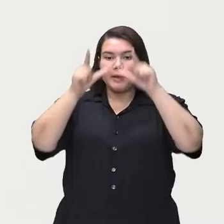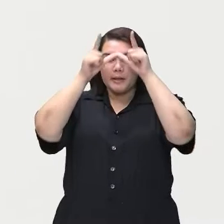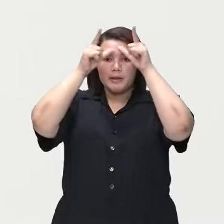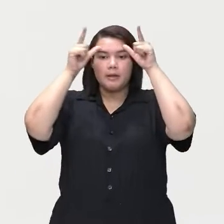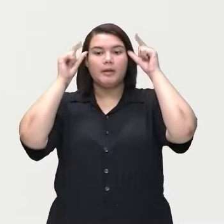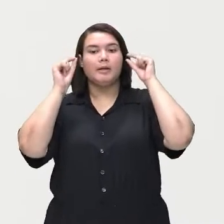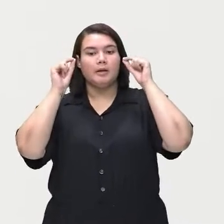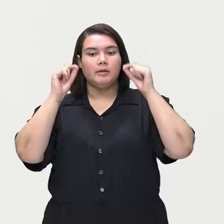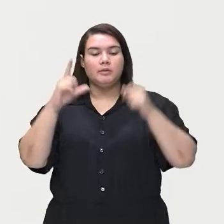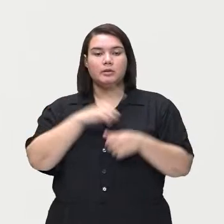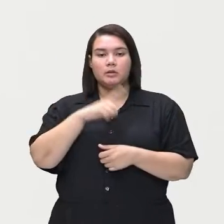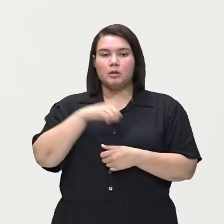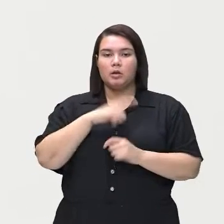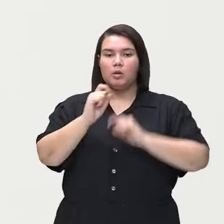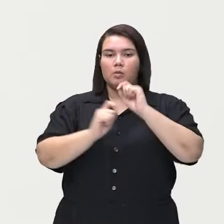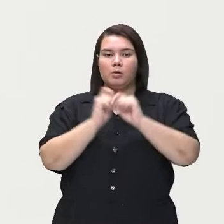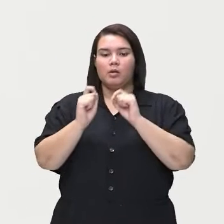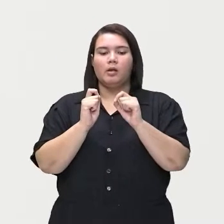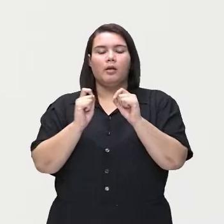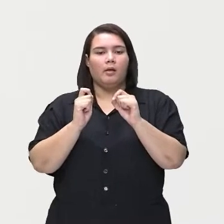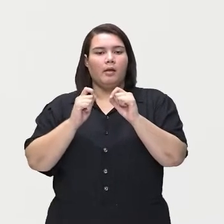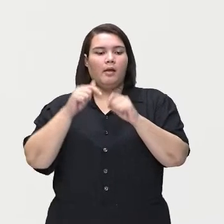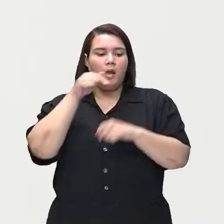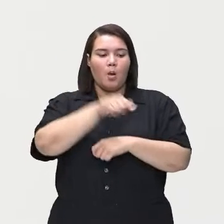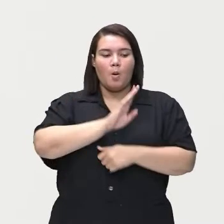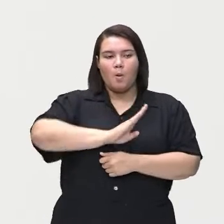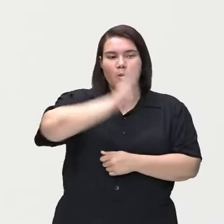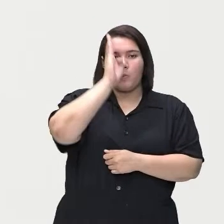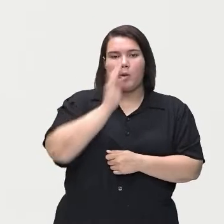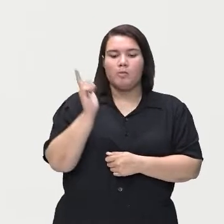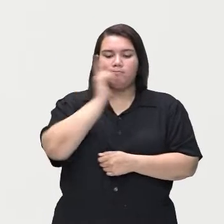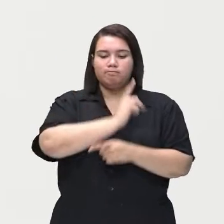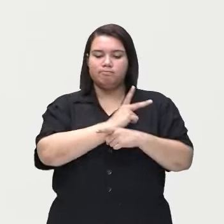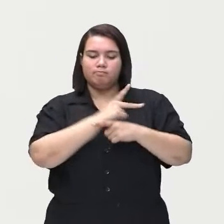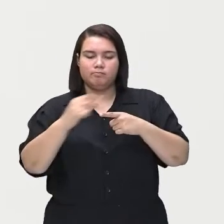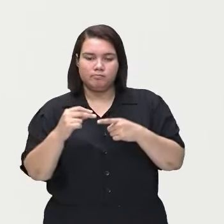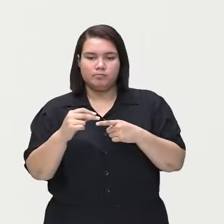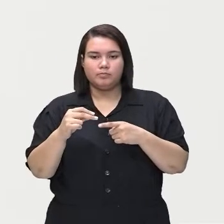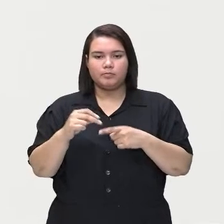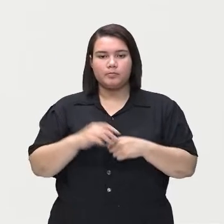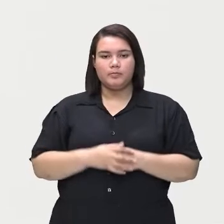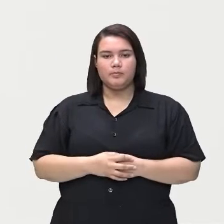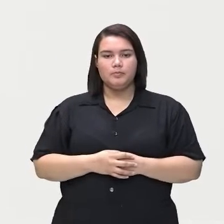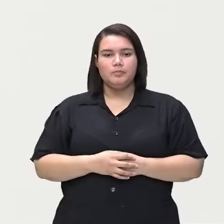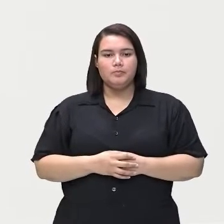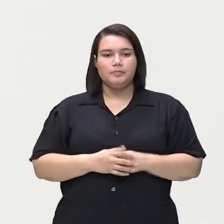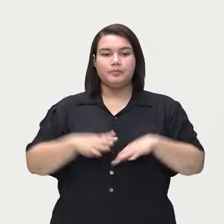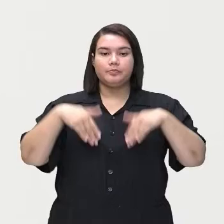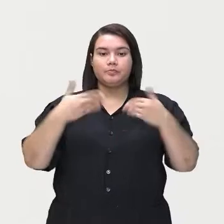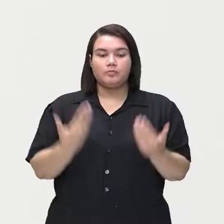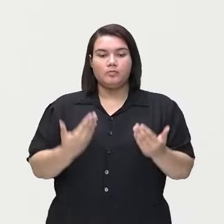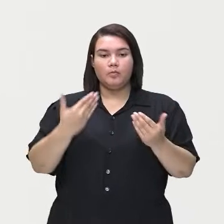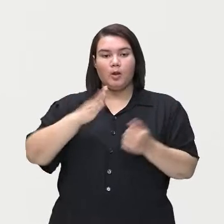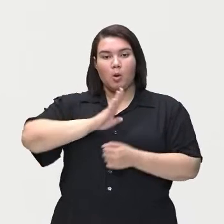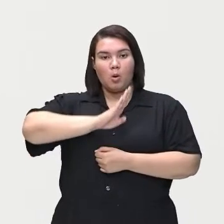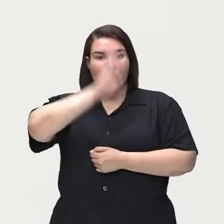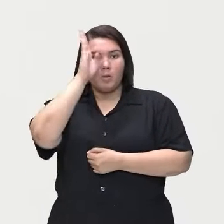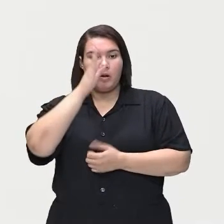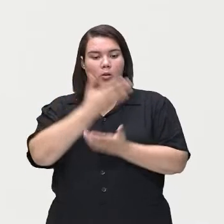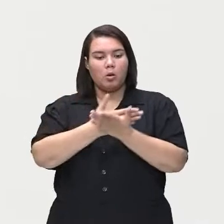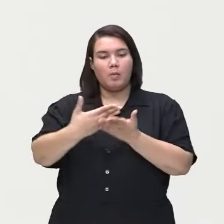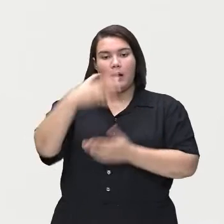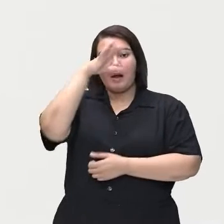é conquistada por Roma. Os romanos começaram, então, a aprender a língua